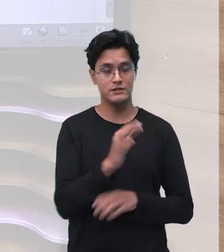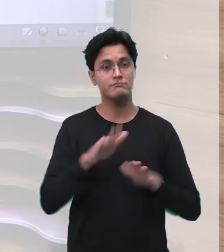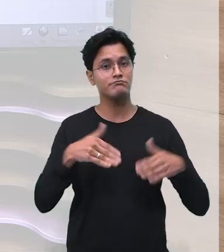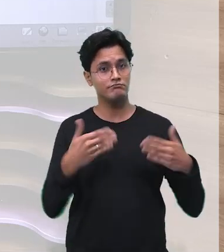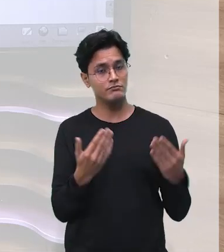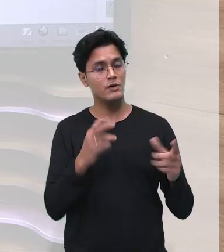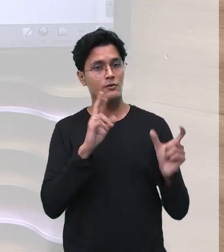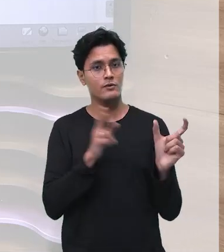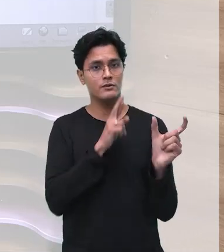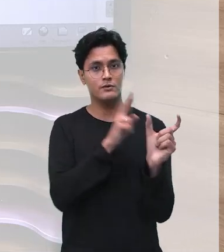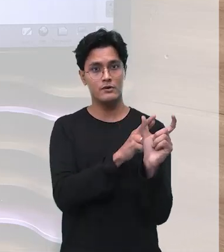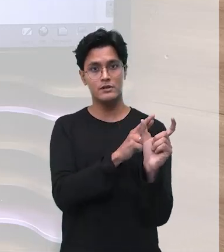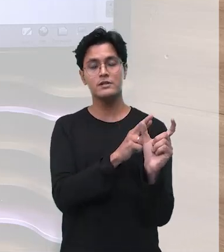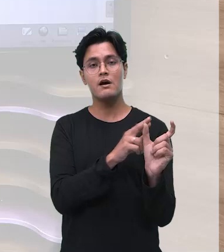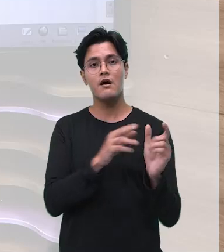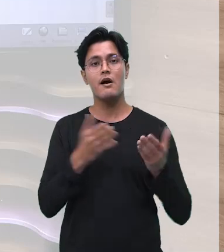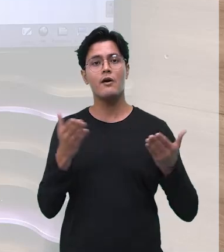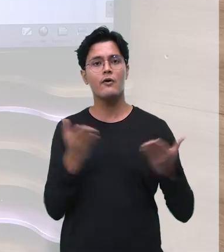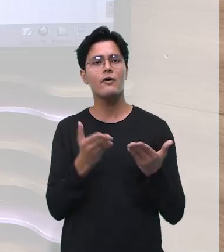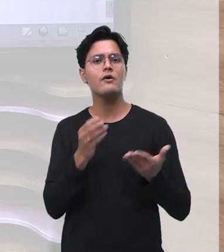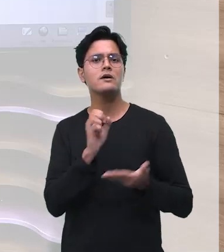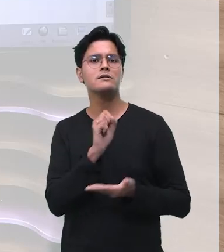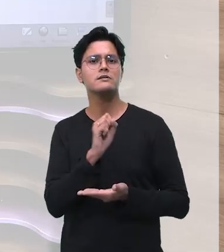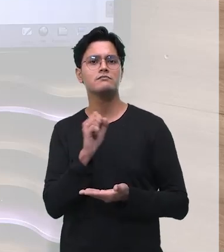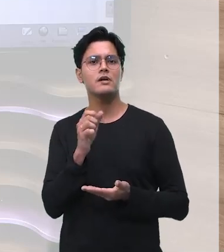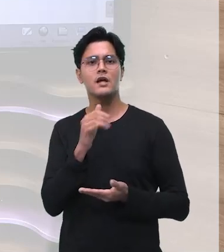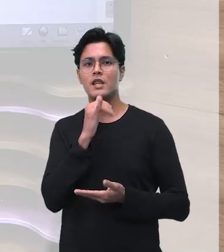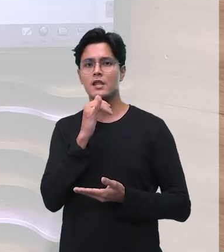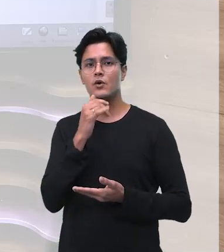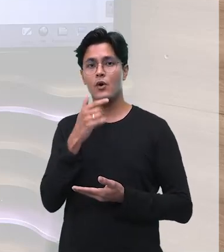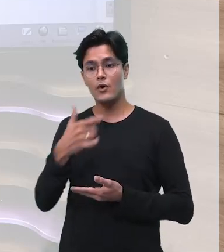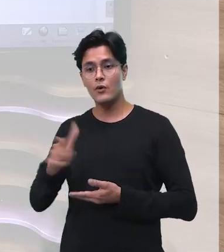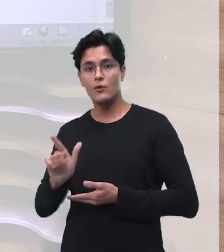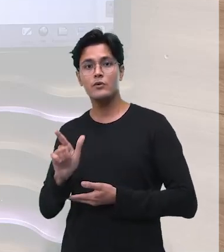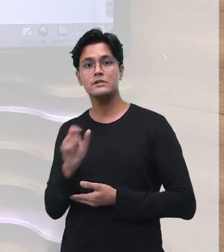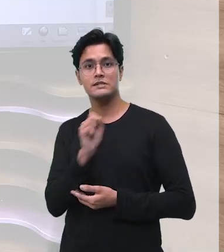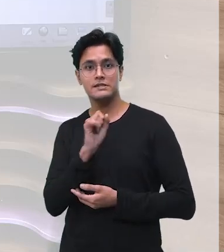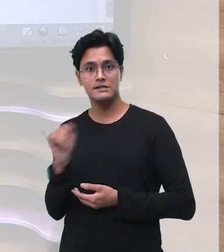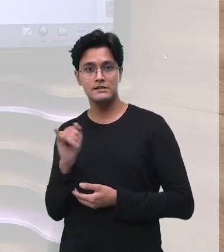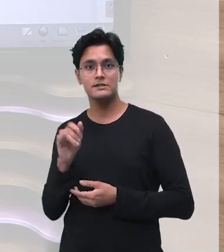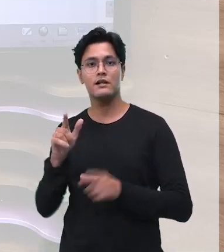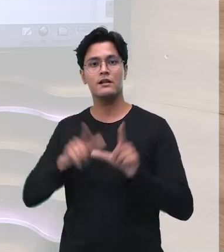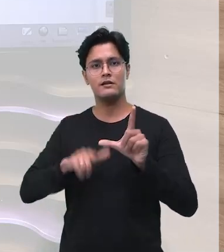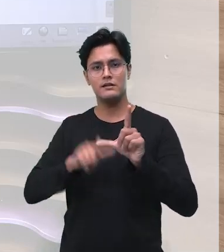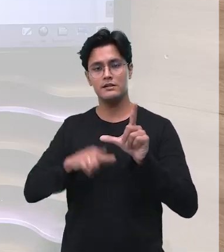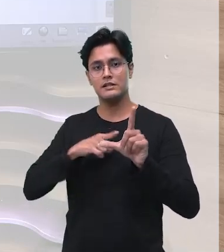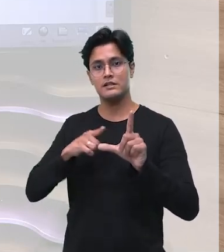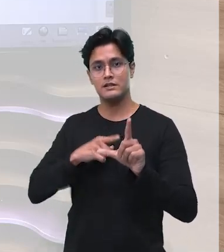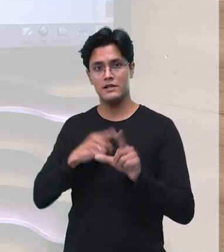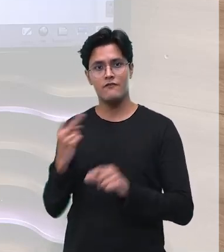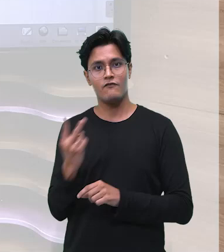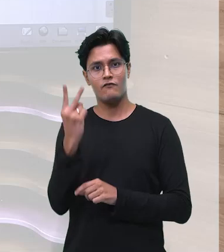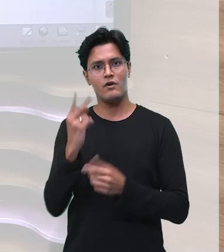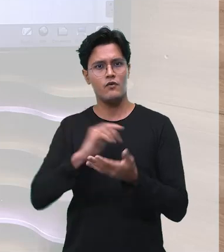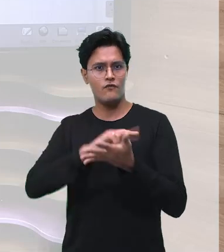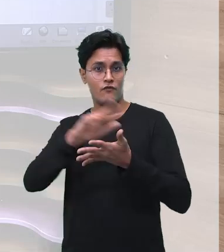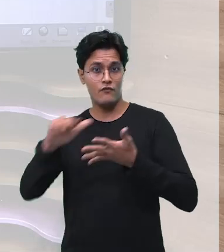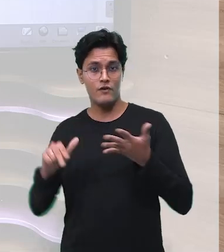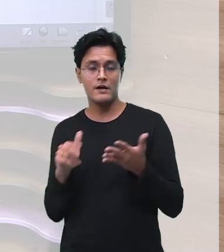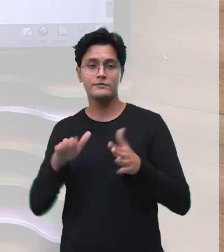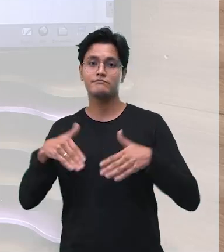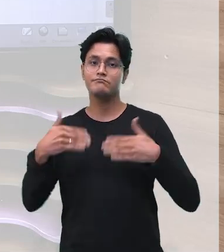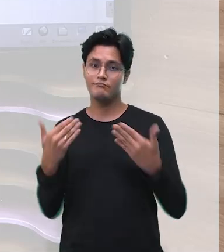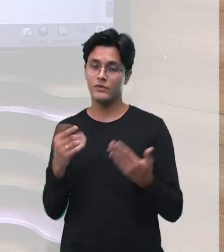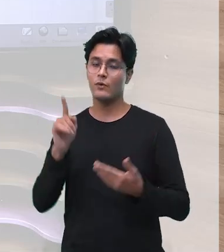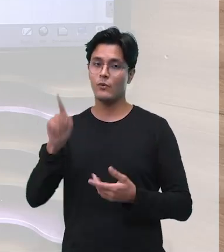Agora, se essa letra assumir outros valores, aí nós teremos uma variável, tá